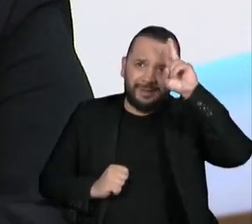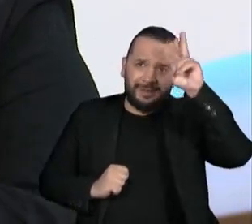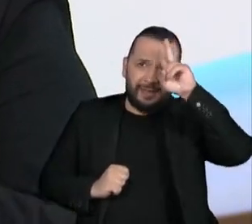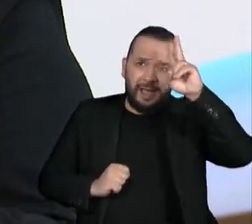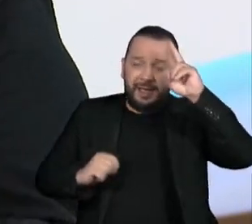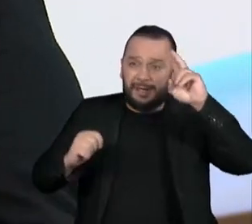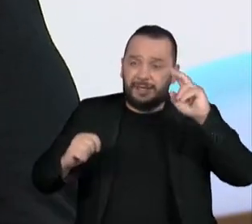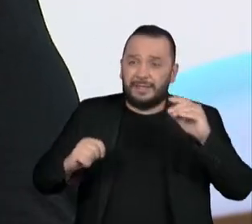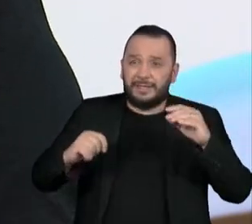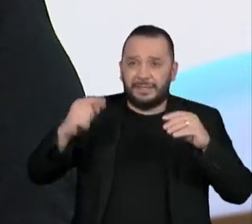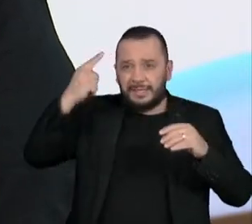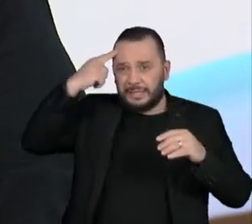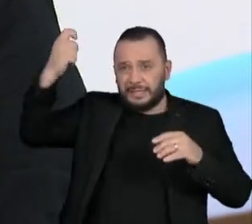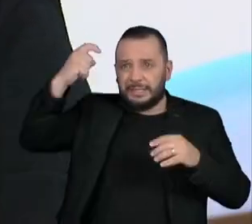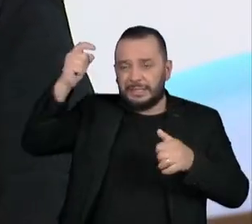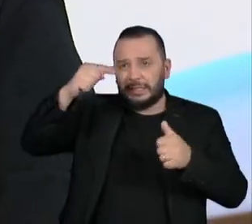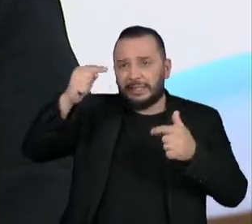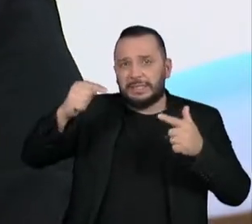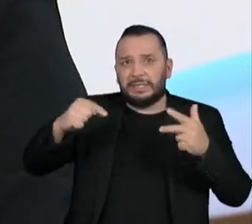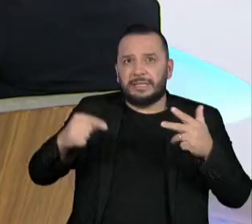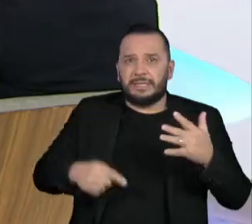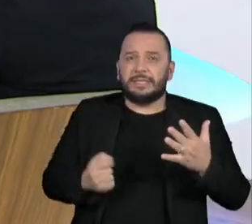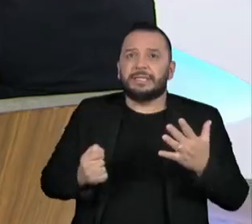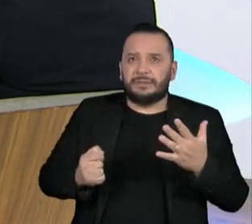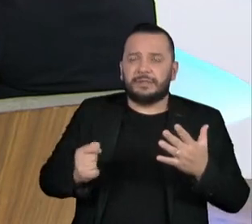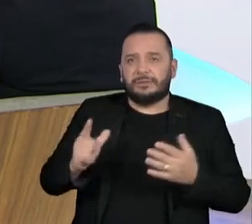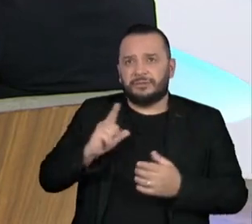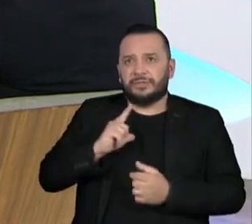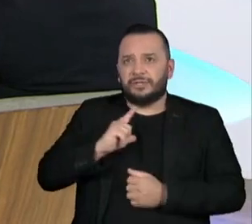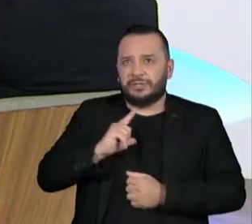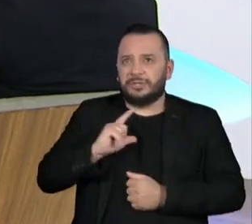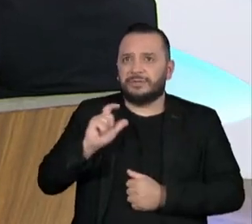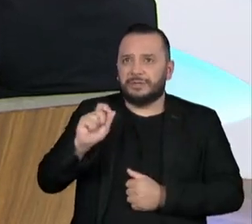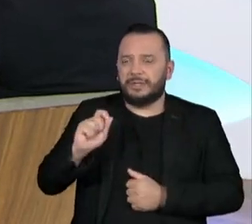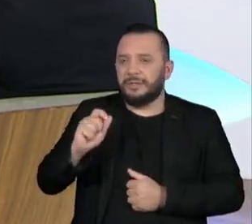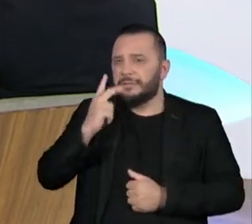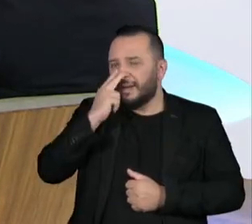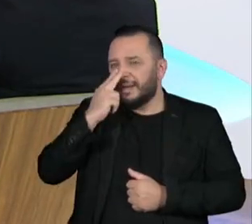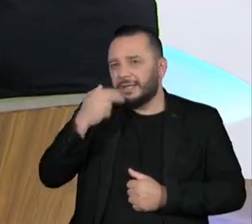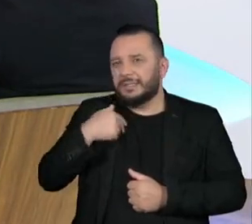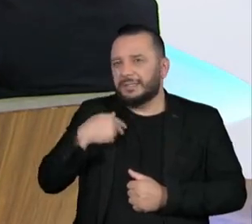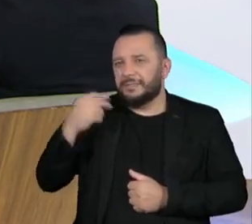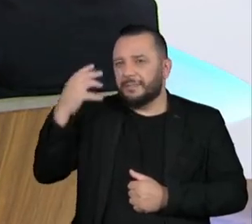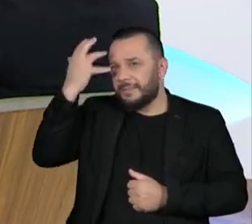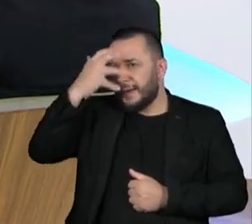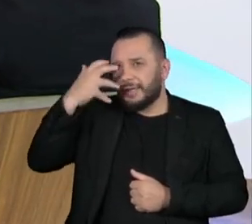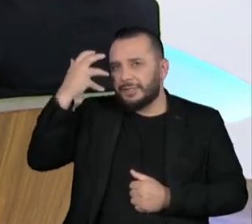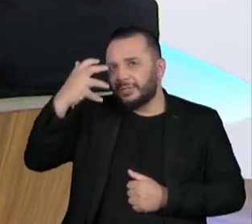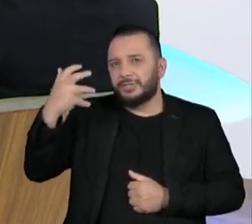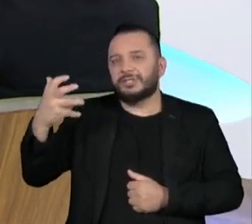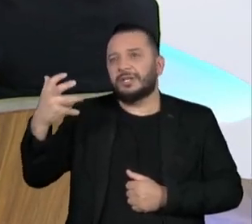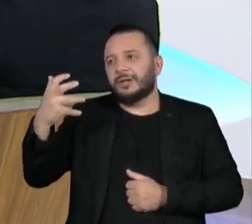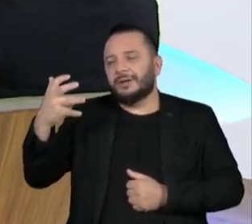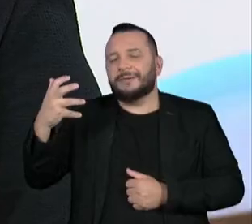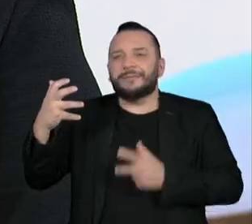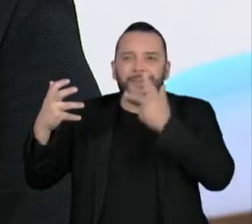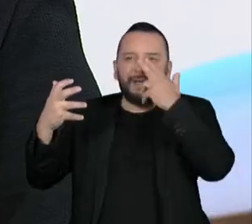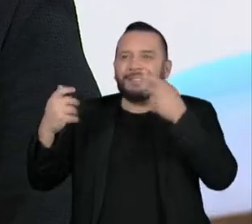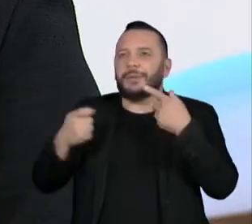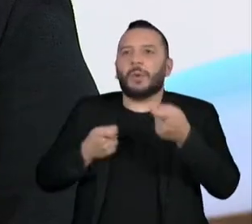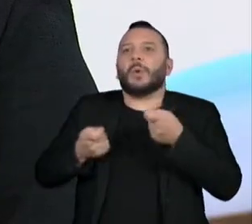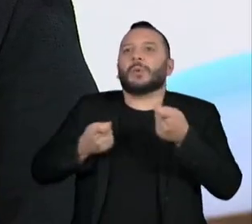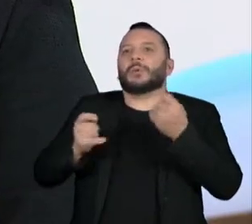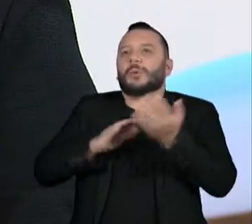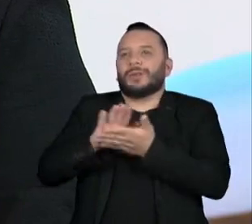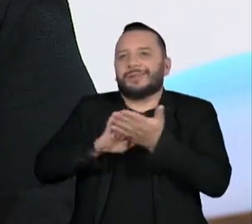elas iam um pouco ao encontro de um elogio, mais ou menos, ou de uma paixão mais ou menos descontrolada ou difícil de conter. Então